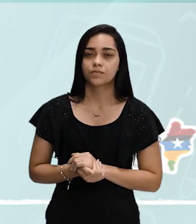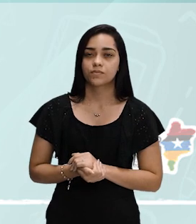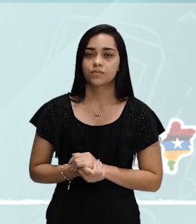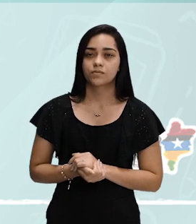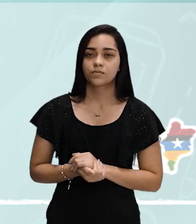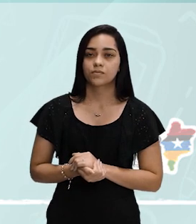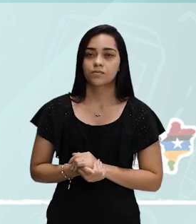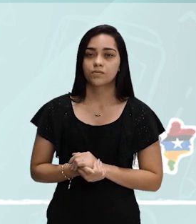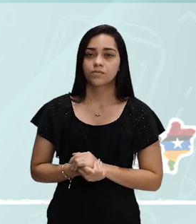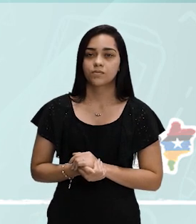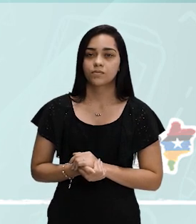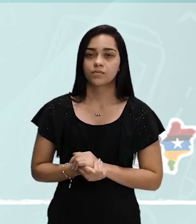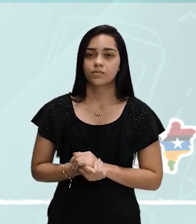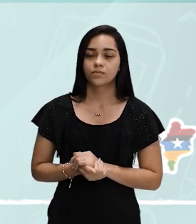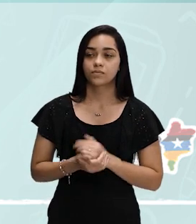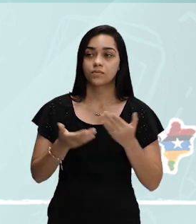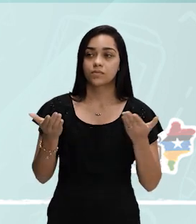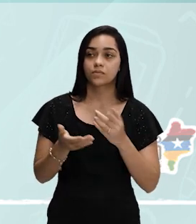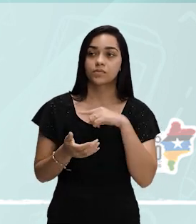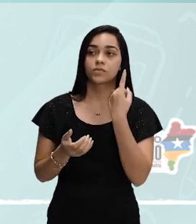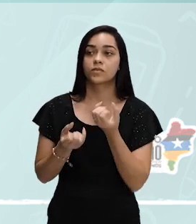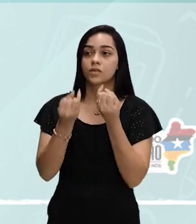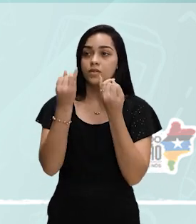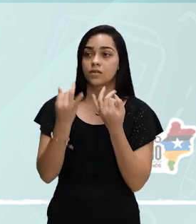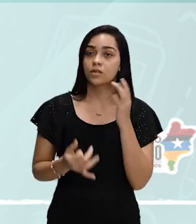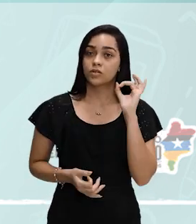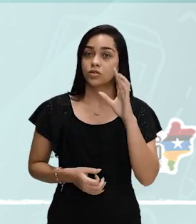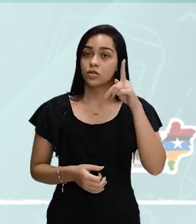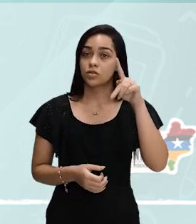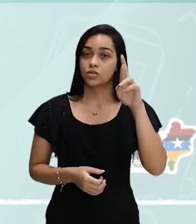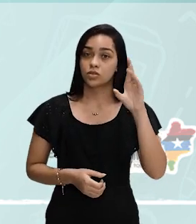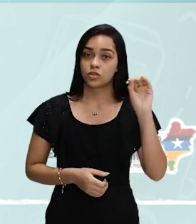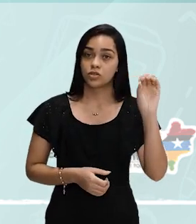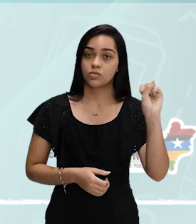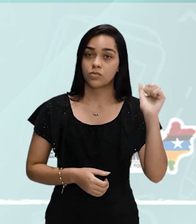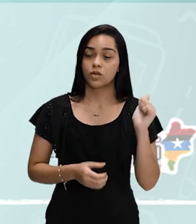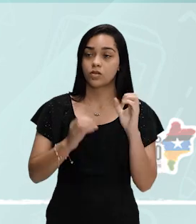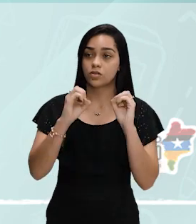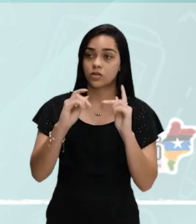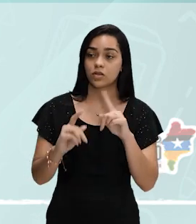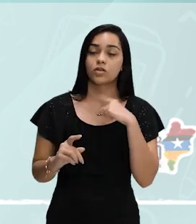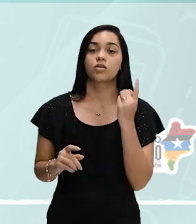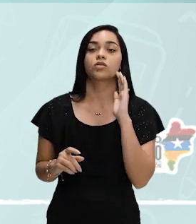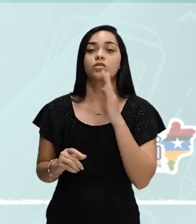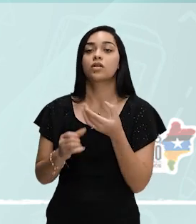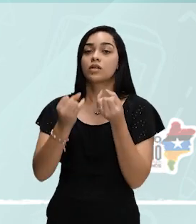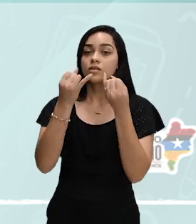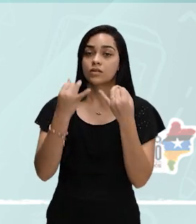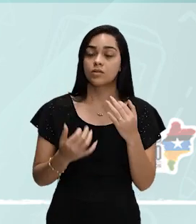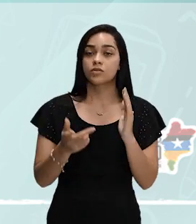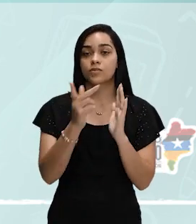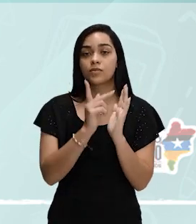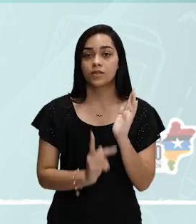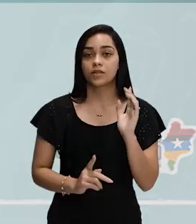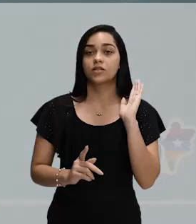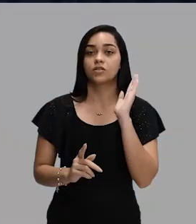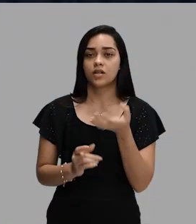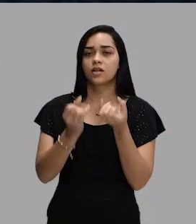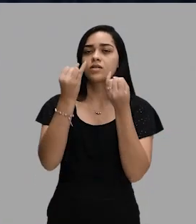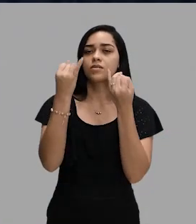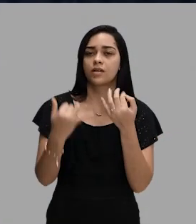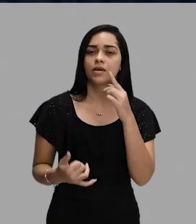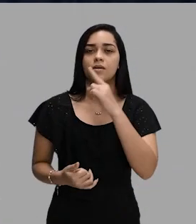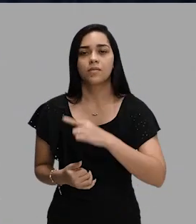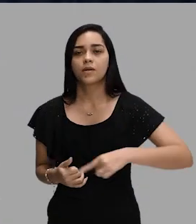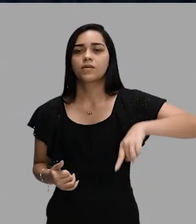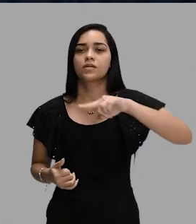poesia. Hoje nós vamos falar só de prosa, tá? Nós já falamos de poesia. Eu já trouxe para